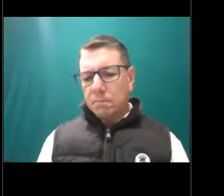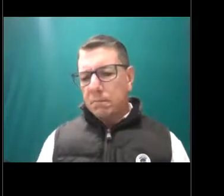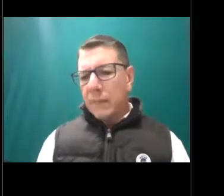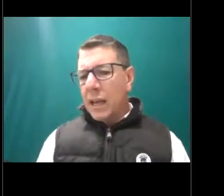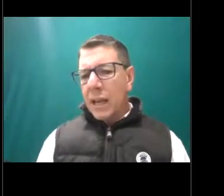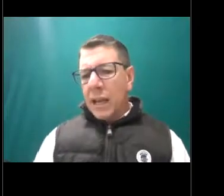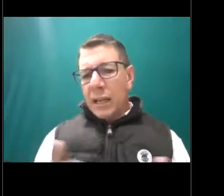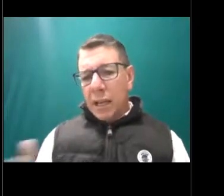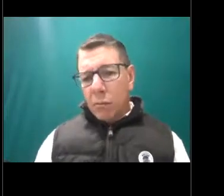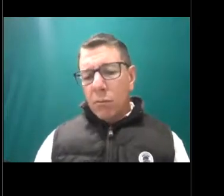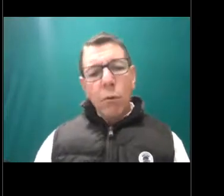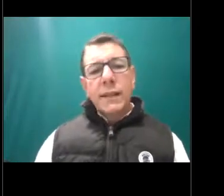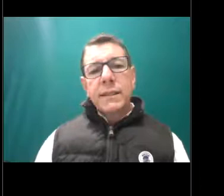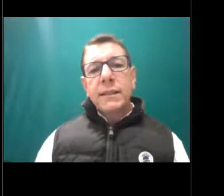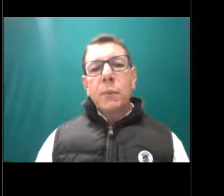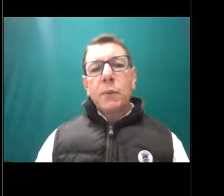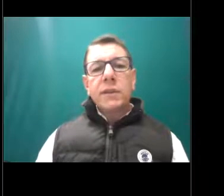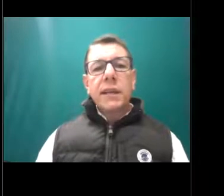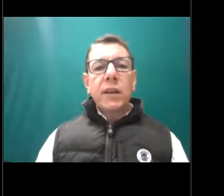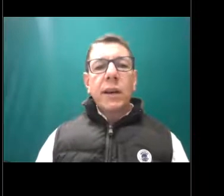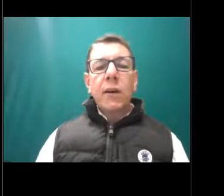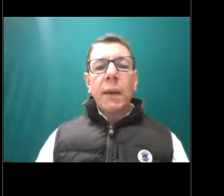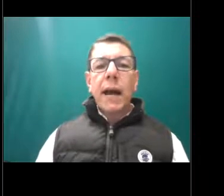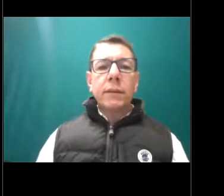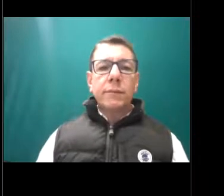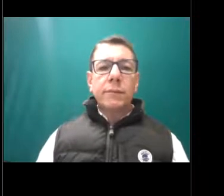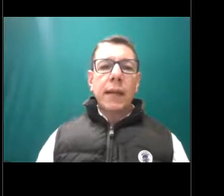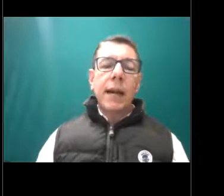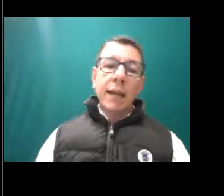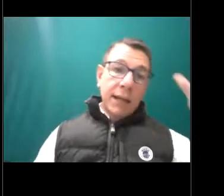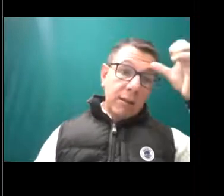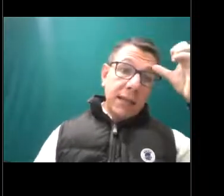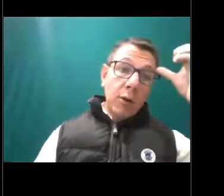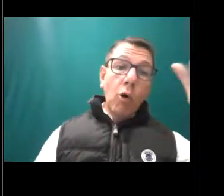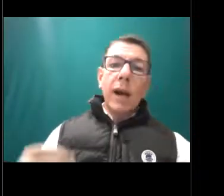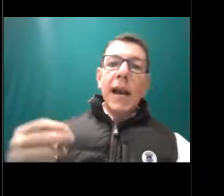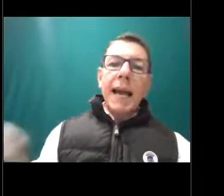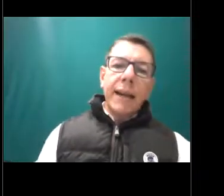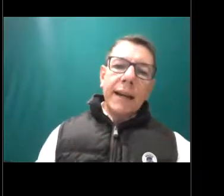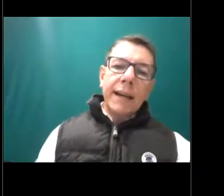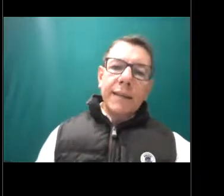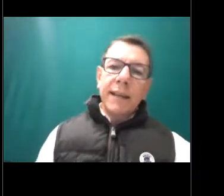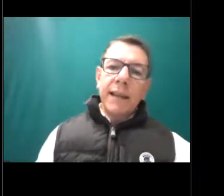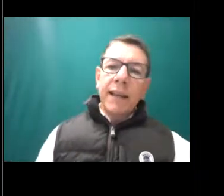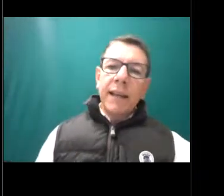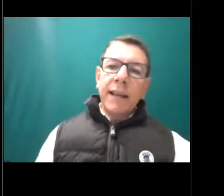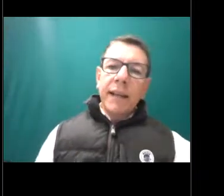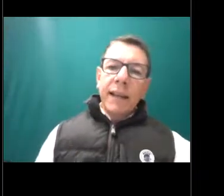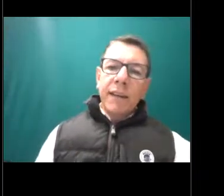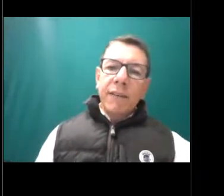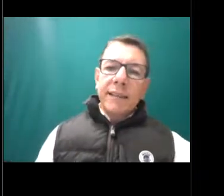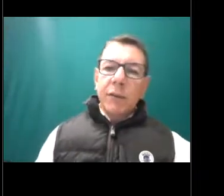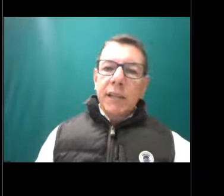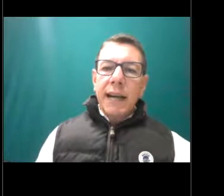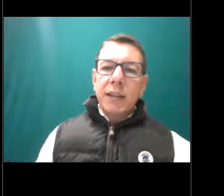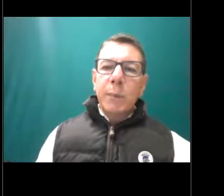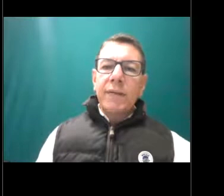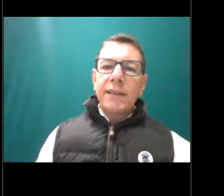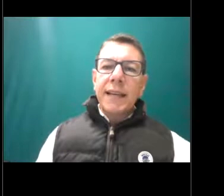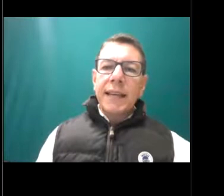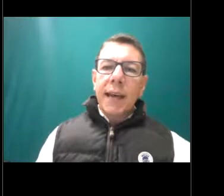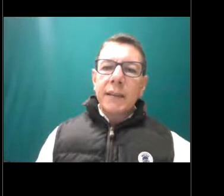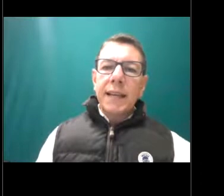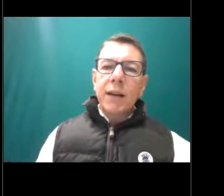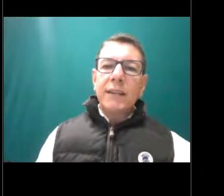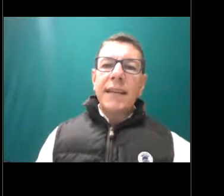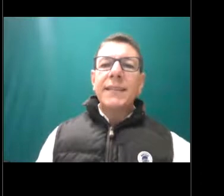milímetros e com quase 100% de grão quebrado, tá? Então, assim, o cracker em si, ele vai ser utilizado